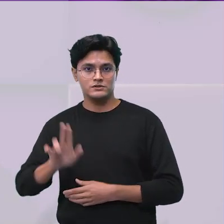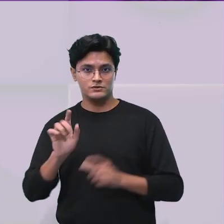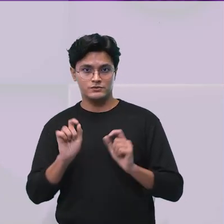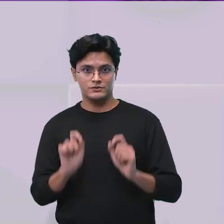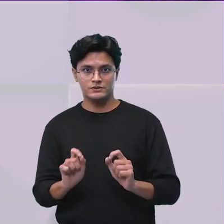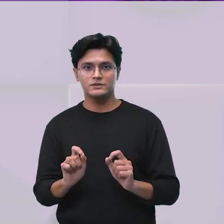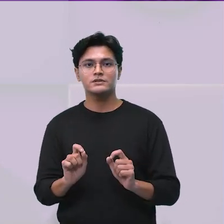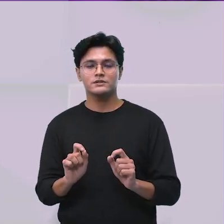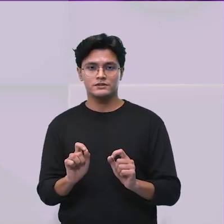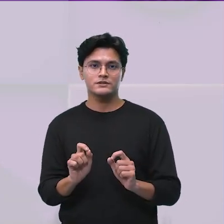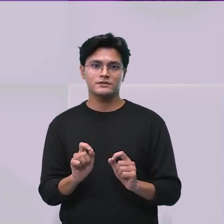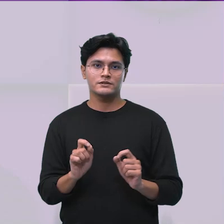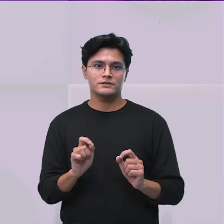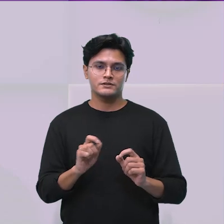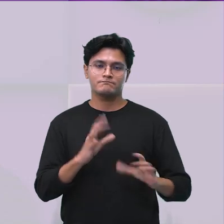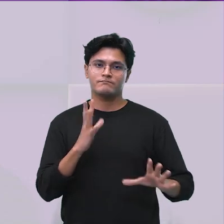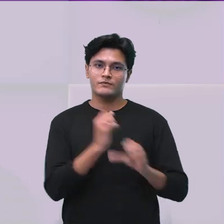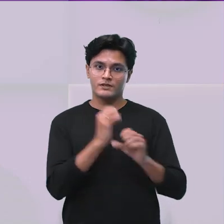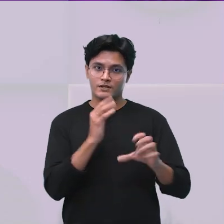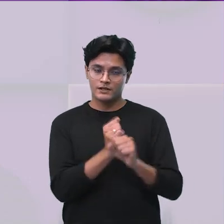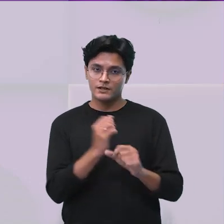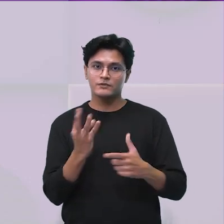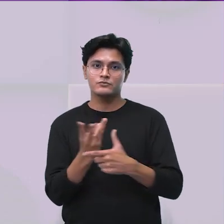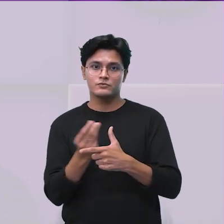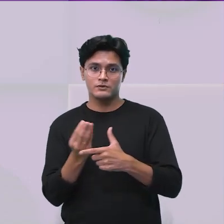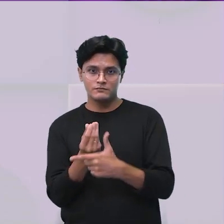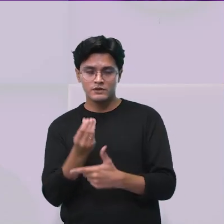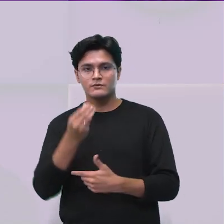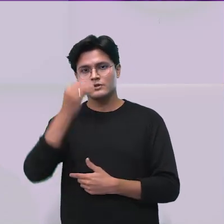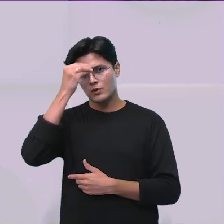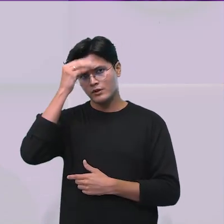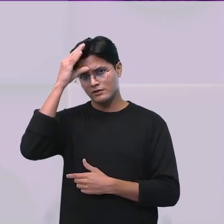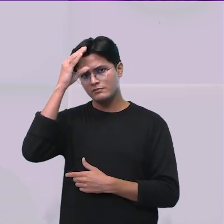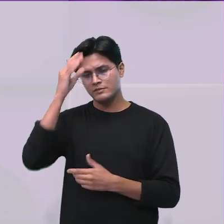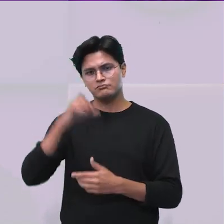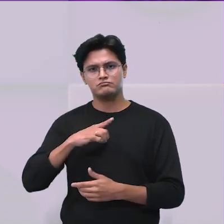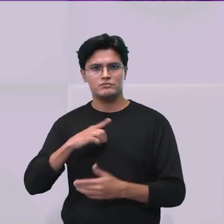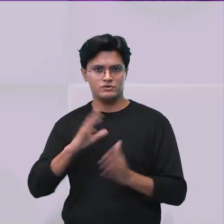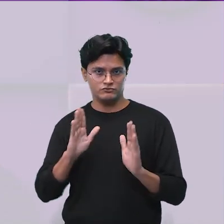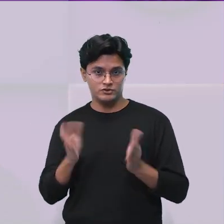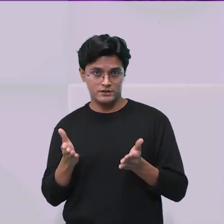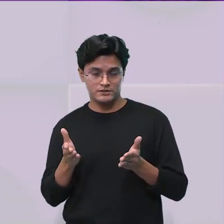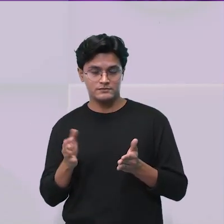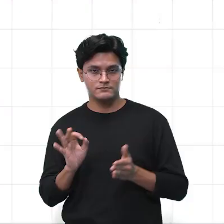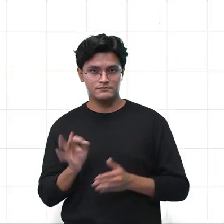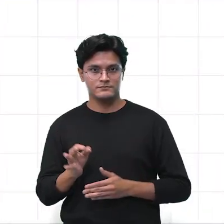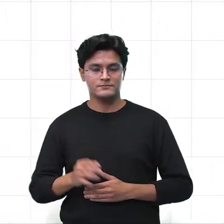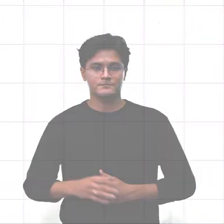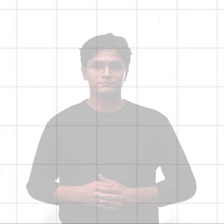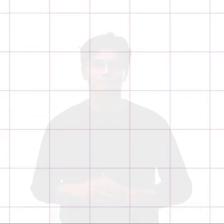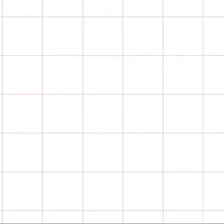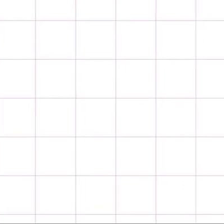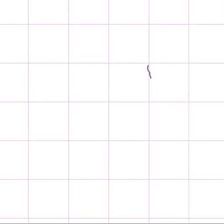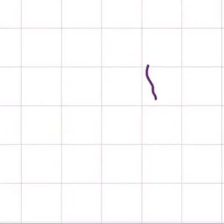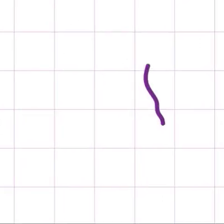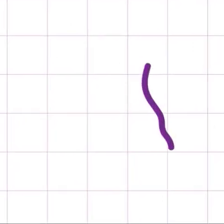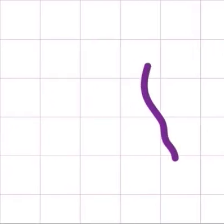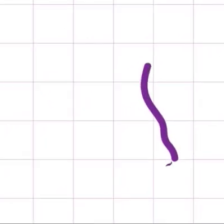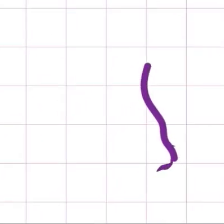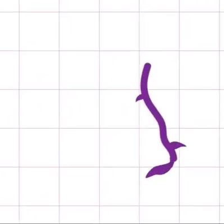essas expressões algébricas, esses conhecimentos que nós já temos até o momento, tá bom?